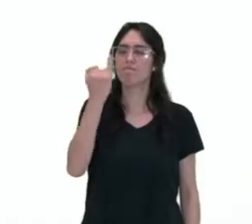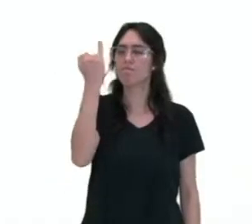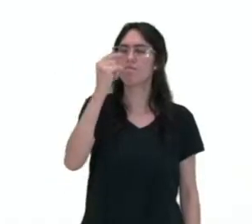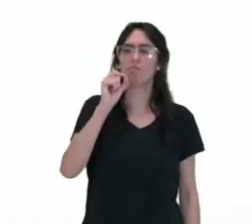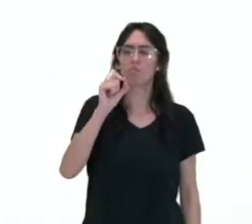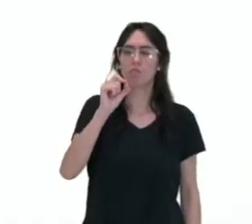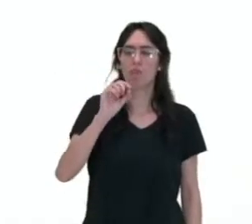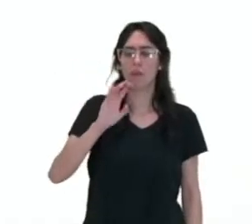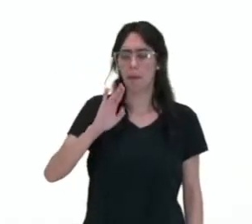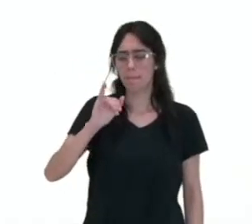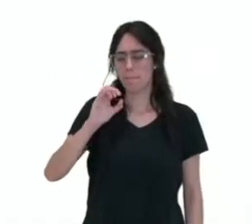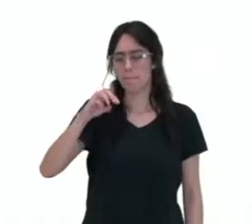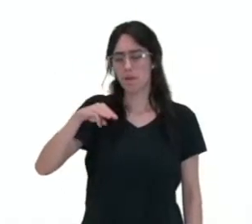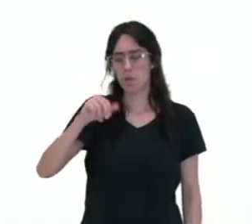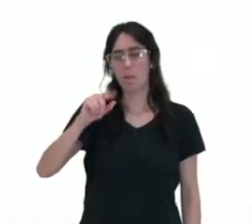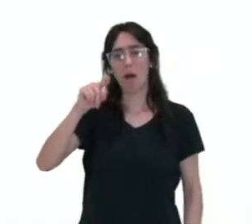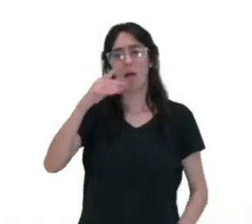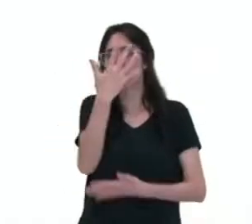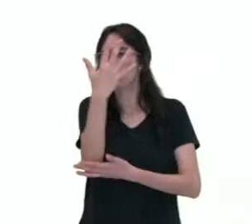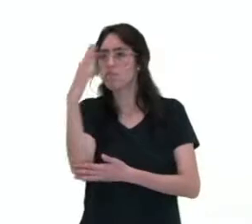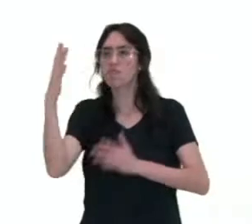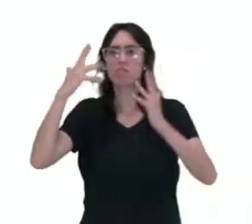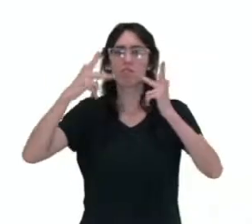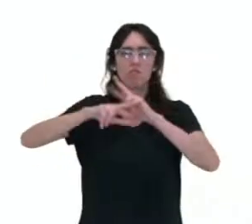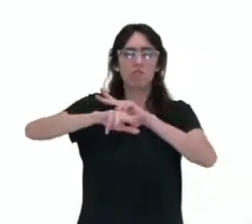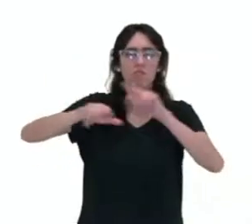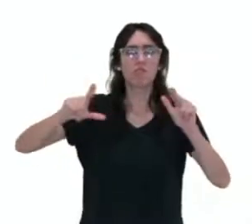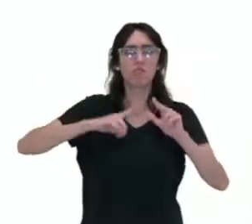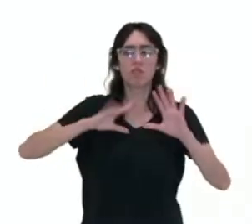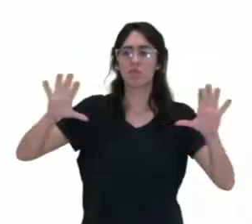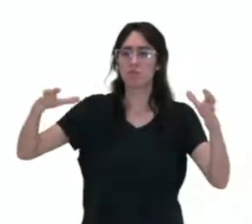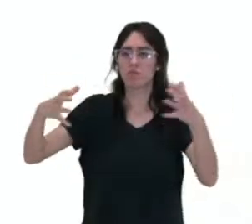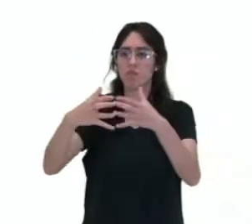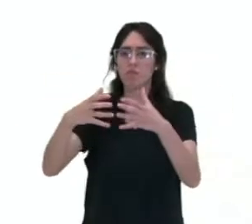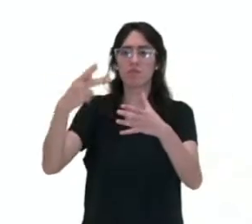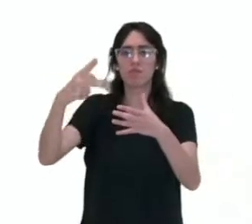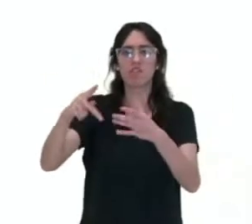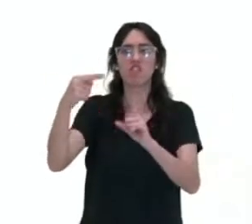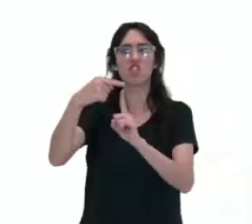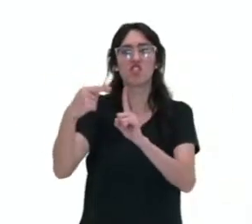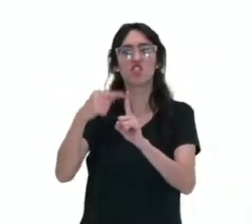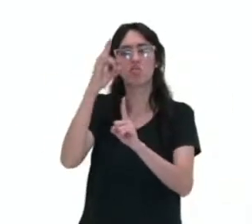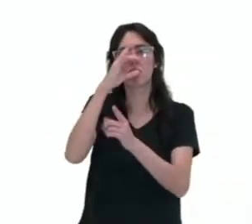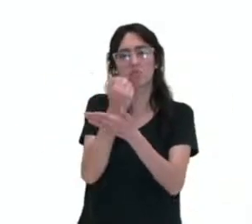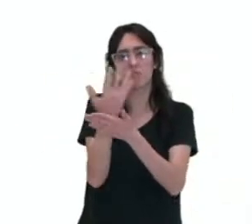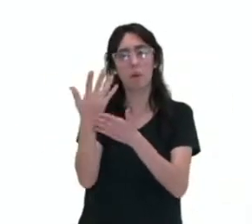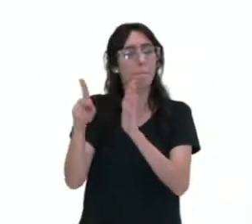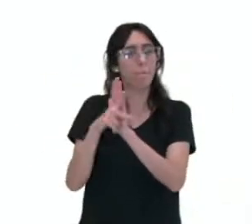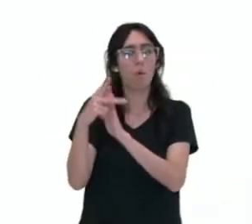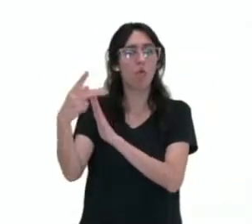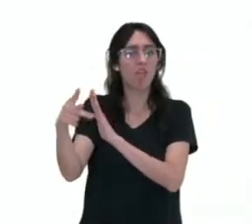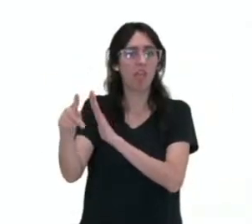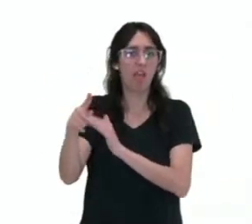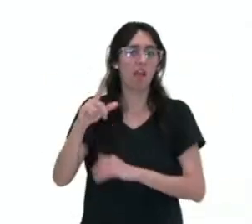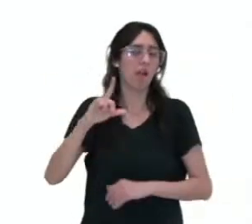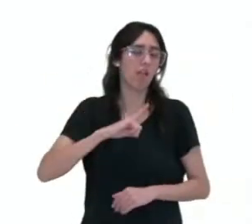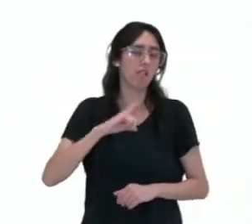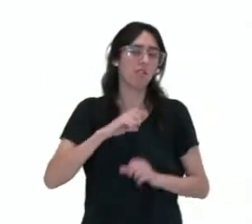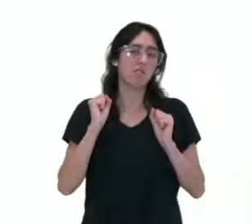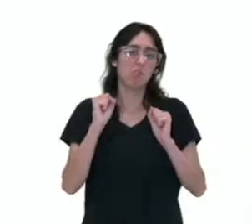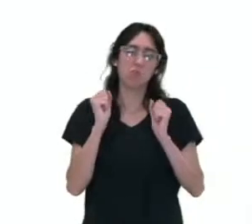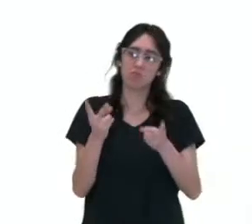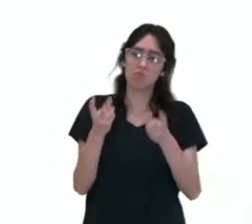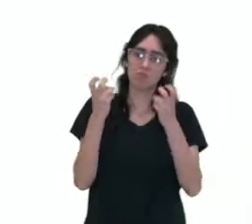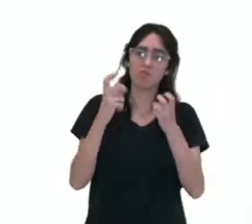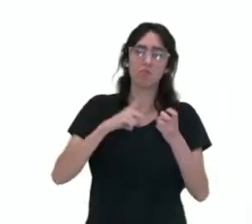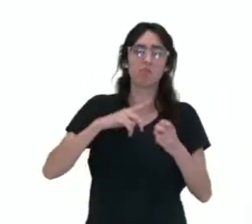é um conjunto de vida vegetal e animal constituído pelo agrupamento de tipos de vegetação que são próximos e que podem ser identificados em